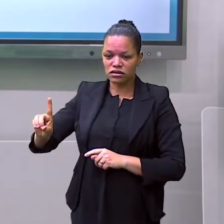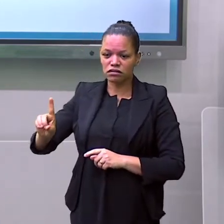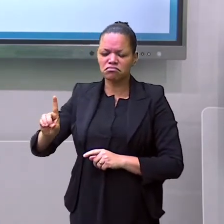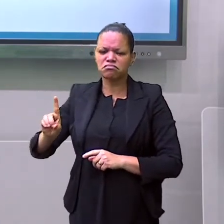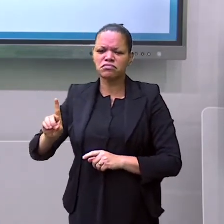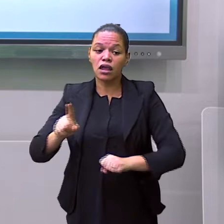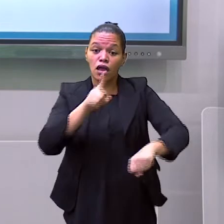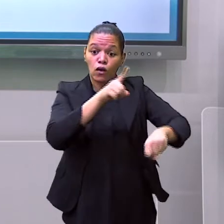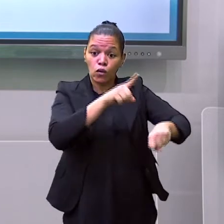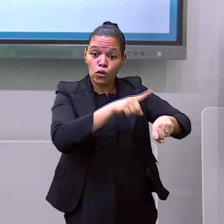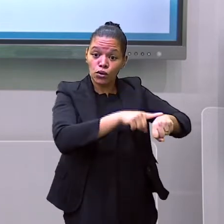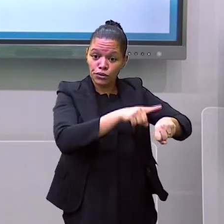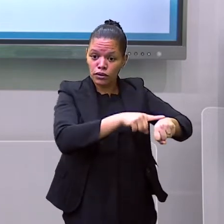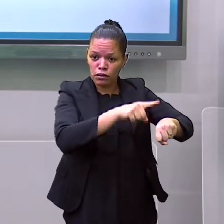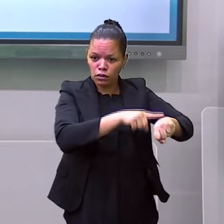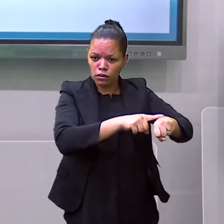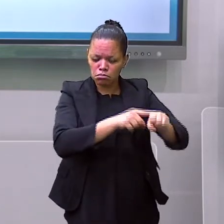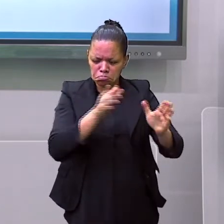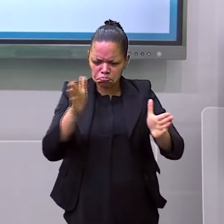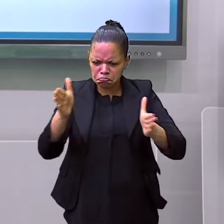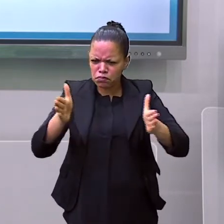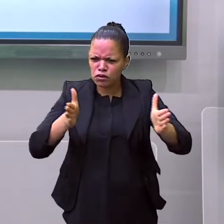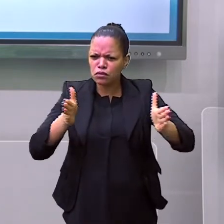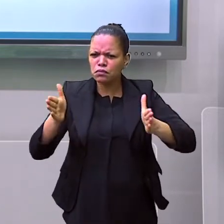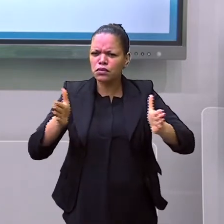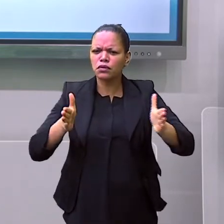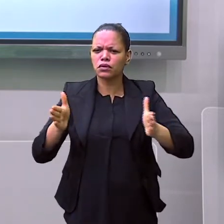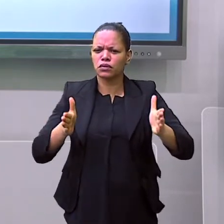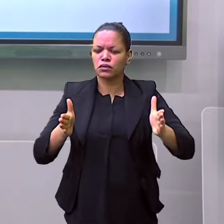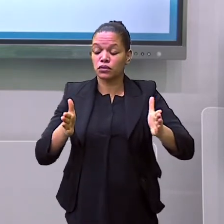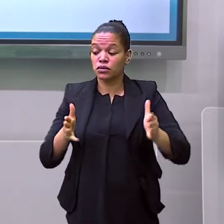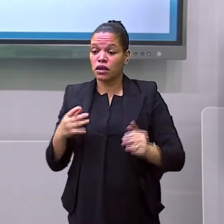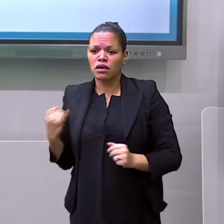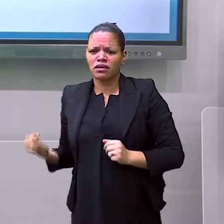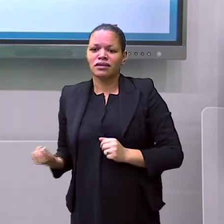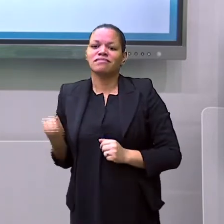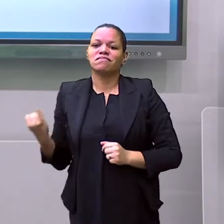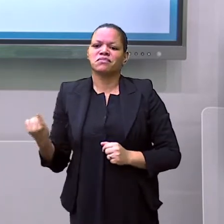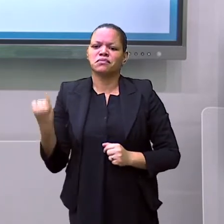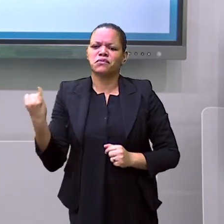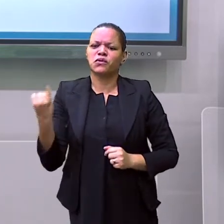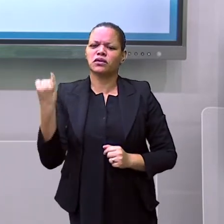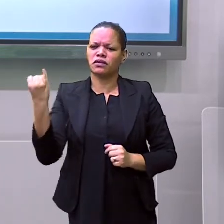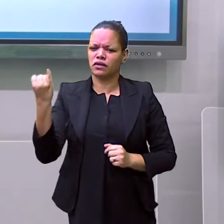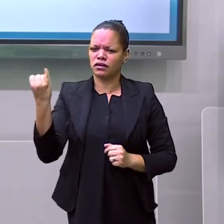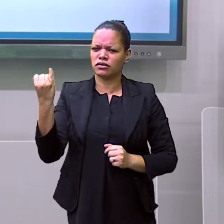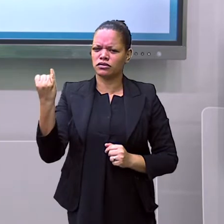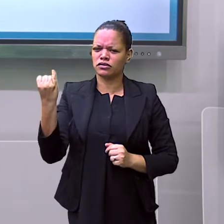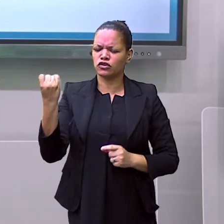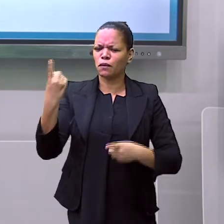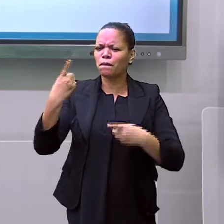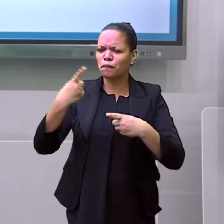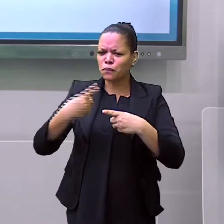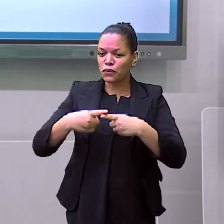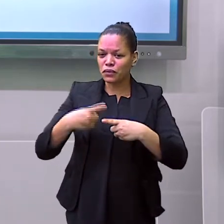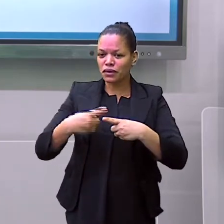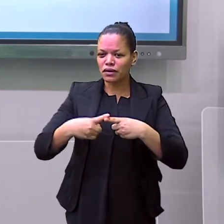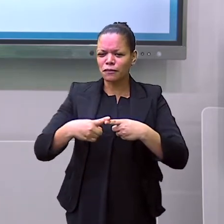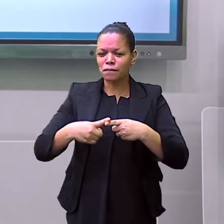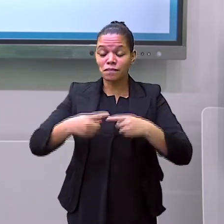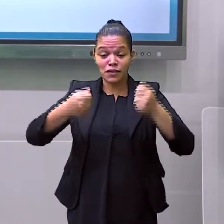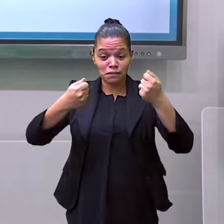cronológico, é essencial na escritura ali de um diário, quando você está escrevendo um diário, não é